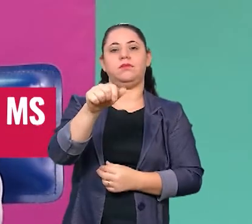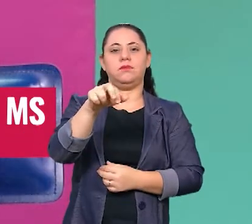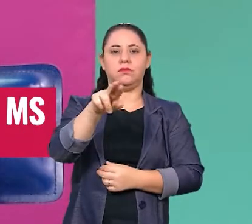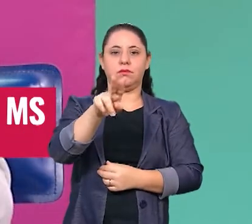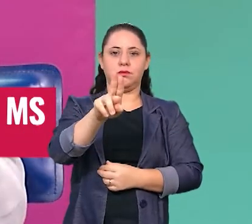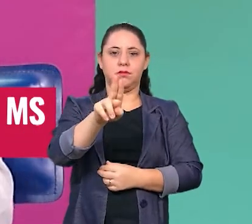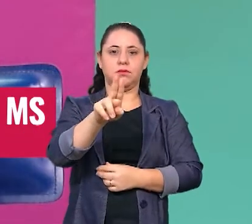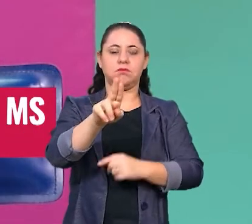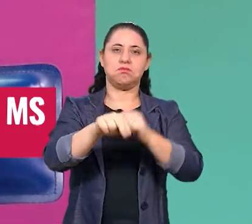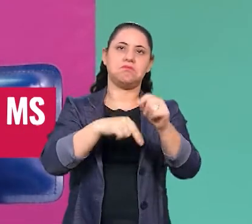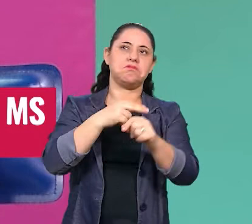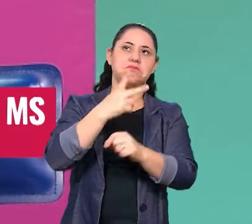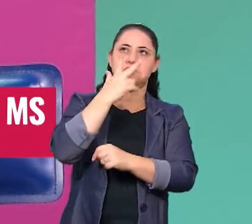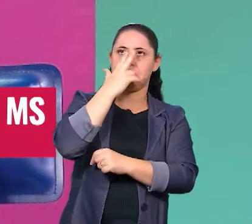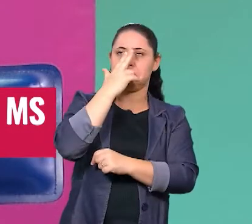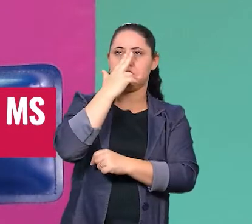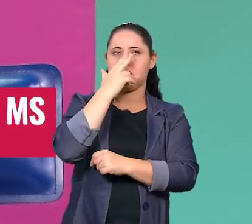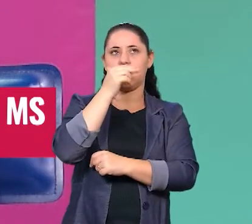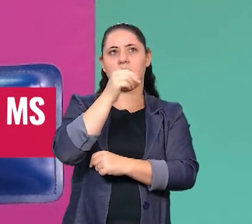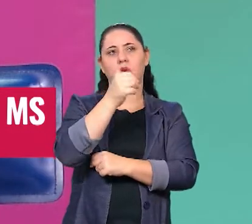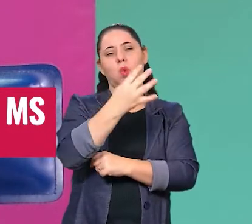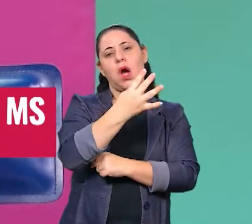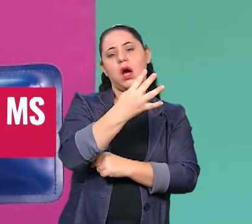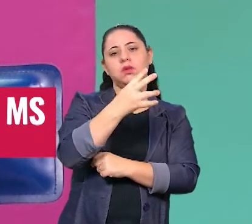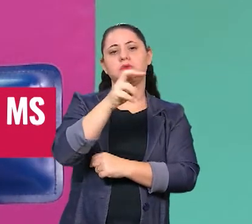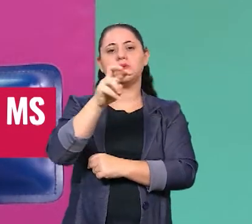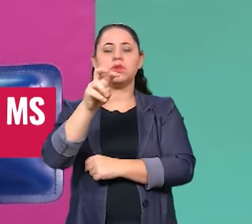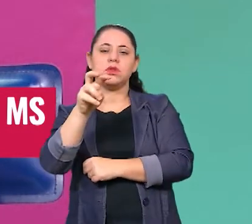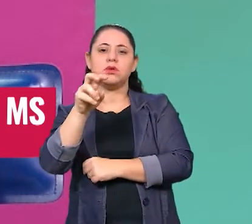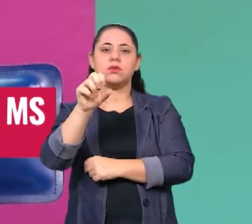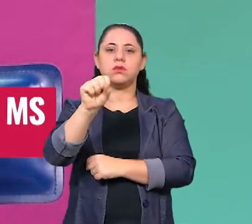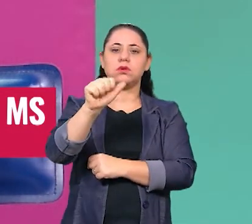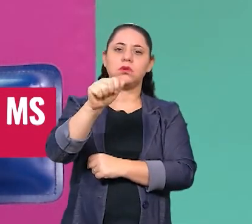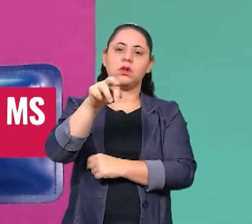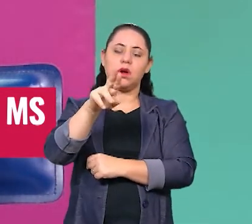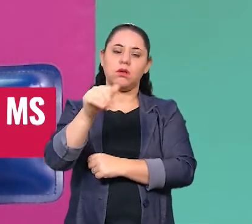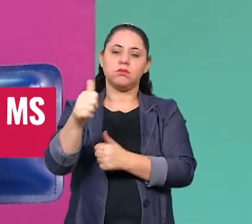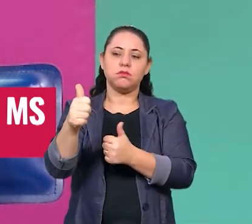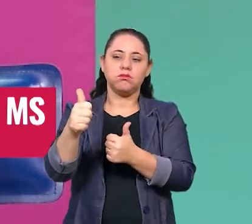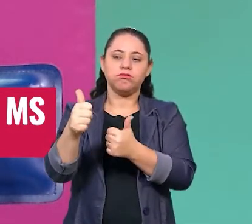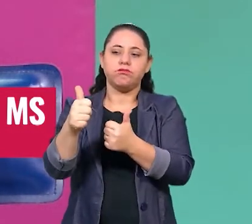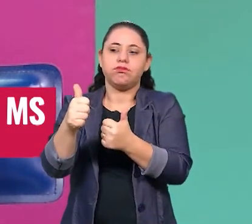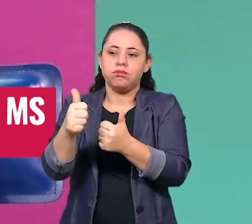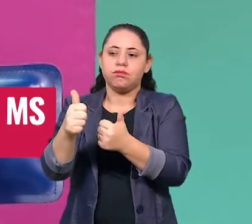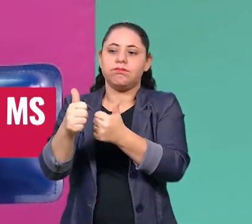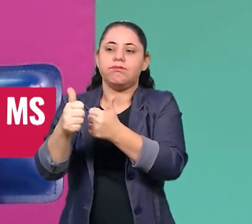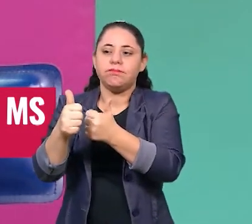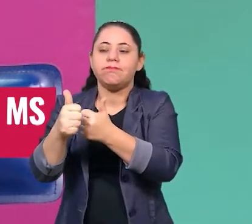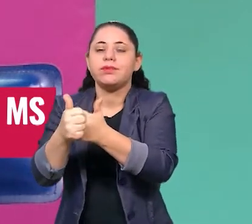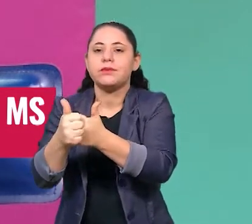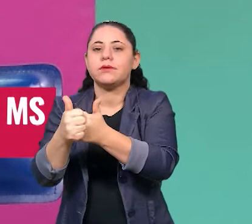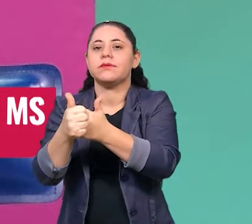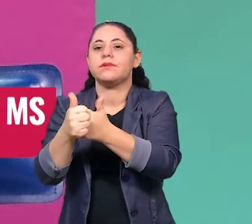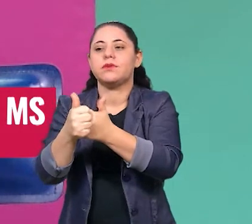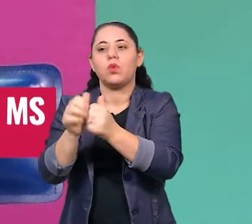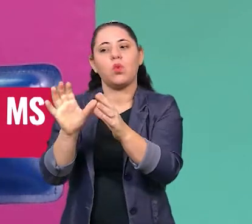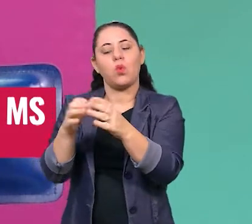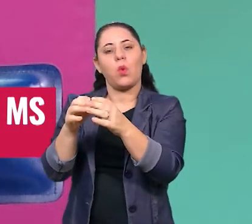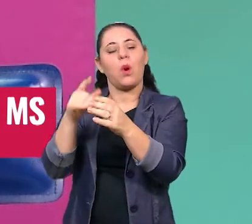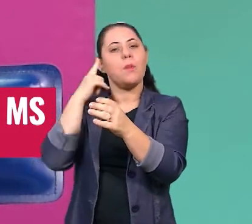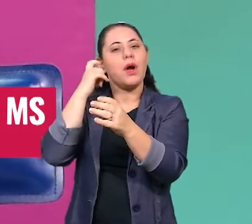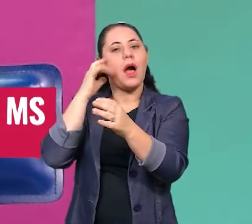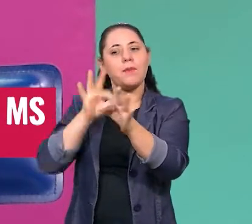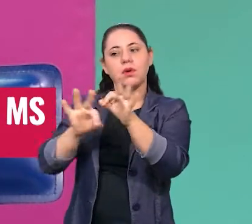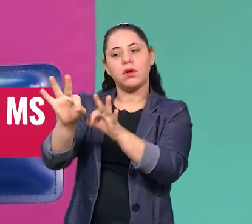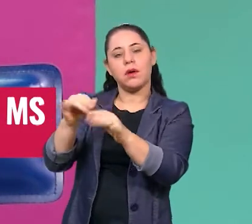5 saraus para ir me aproximando da equipe de som, para eles irem entendendo, porque é esse namoro,